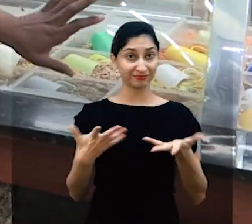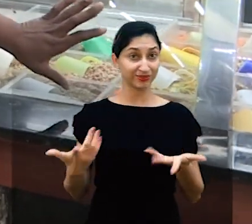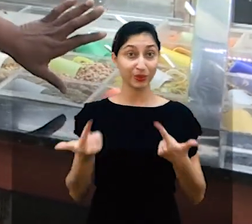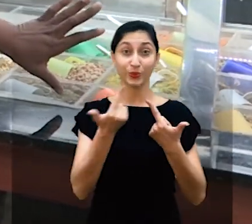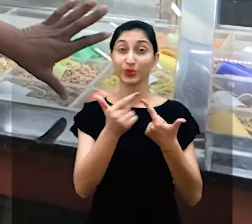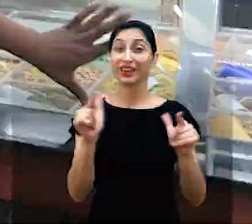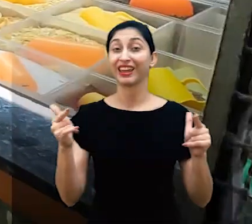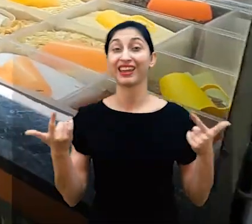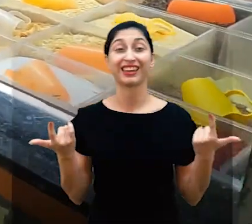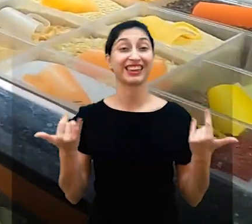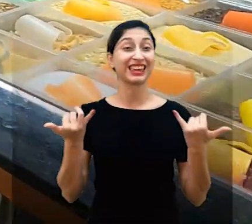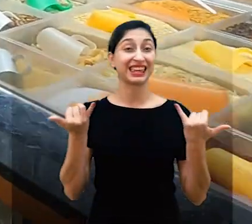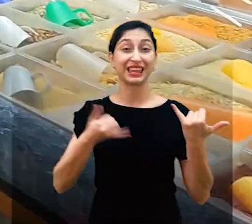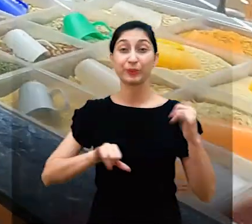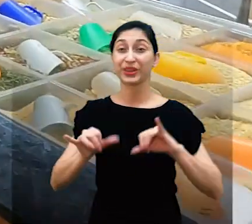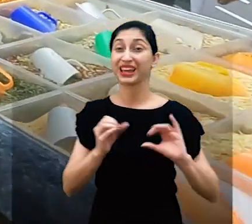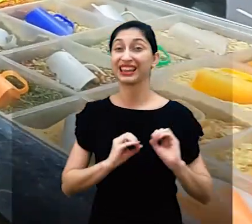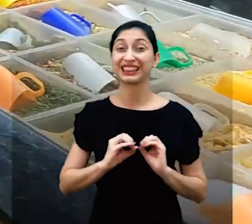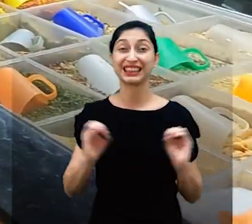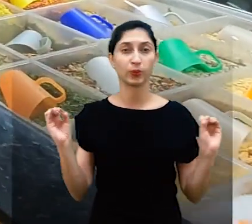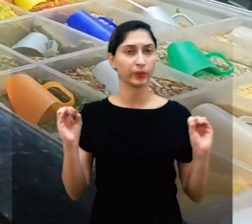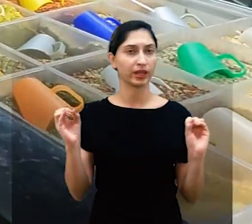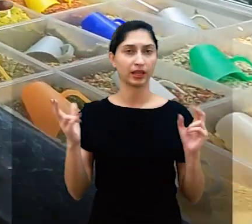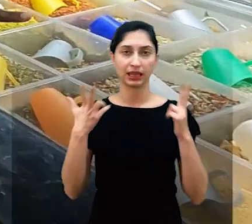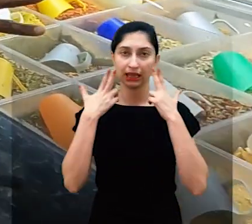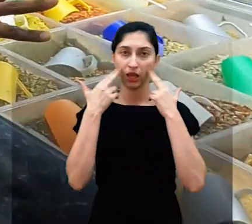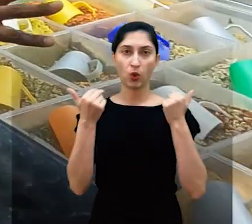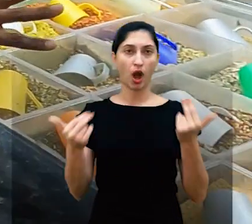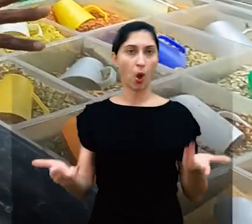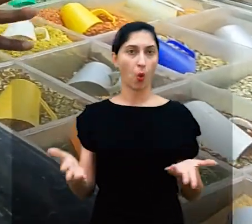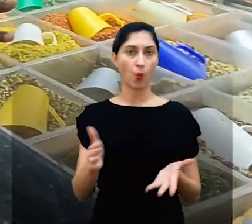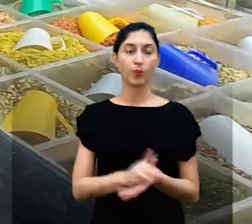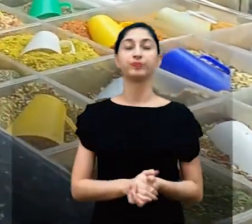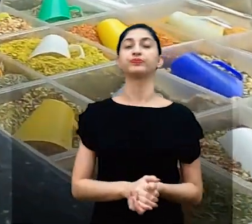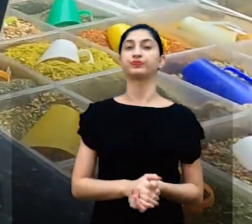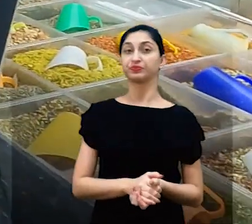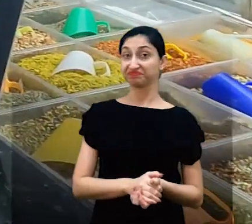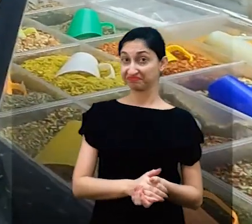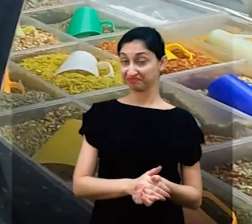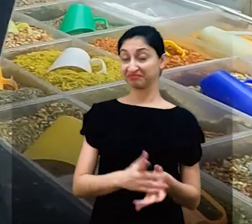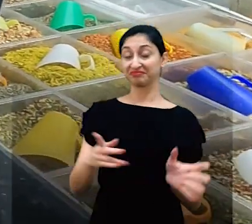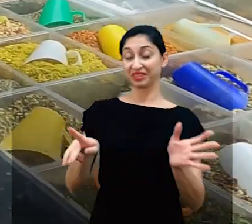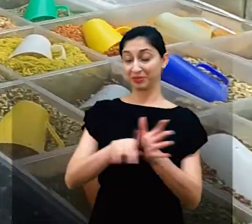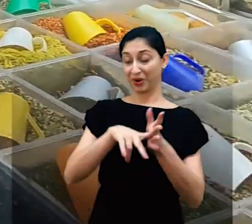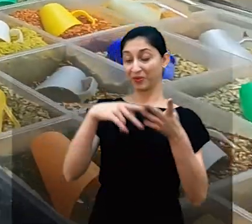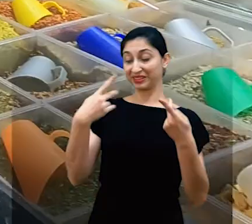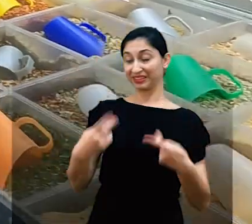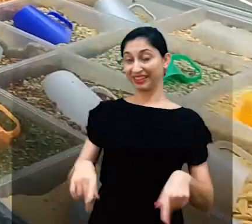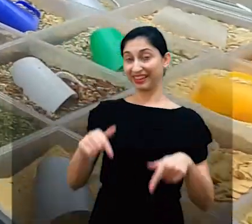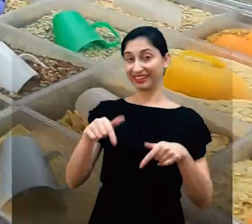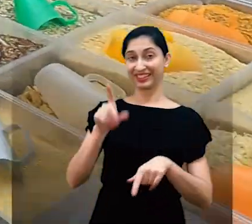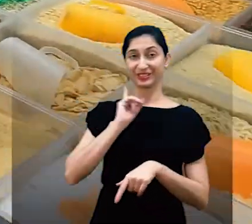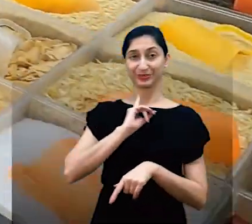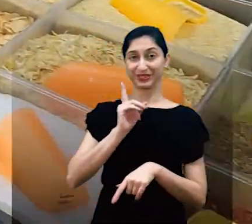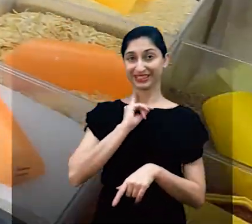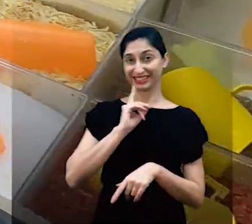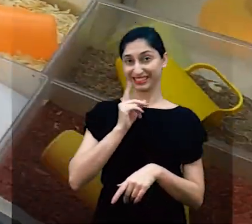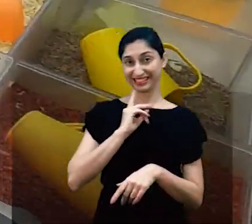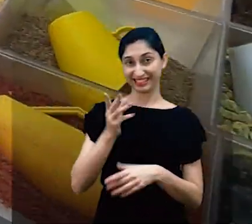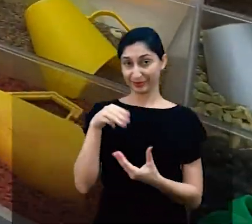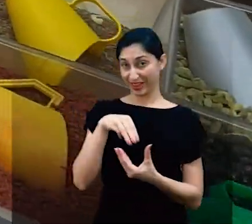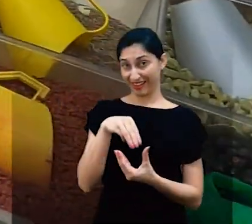tem química nenhuma, é 100% natural, esse eu garanto. Coisas de mineiro, coisas de Mercado Central.